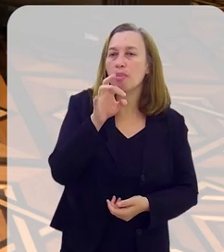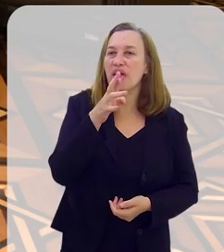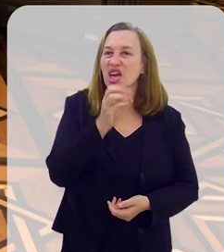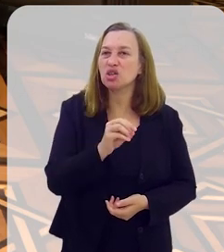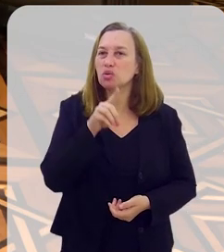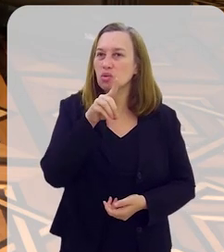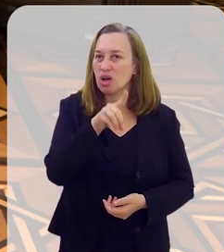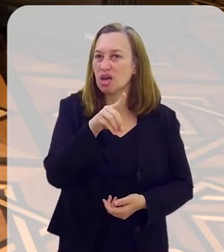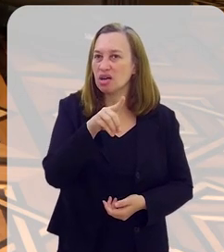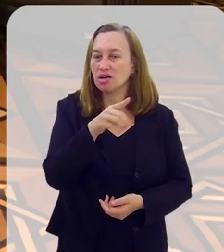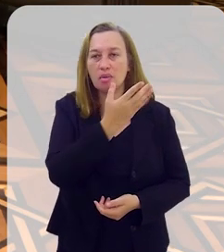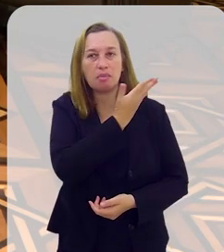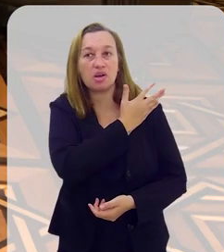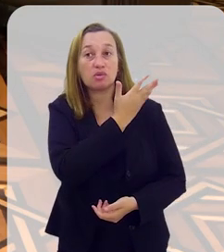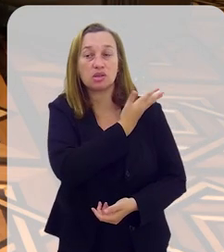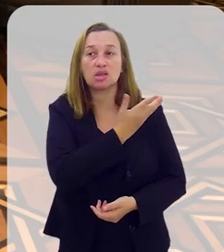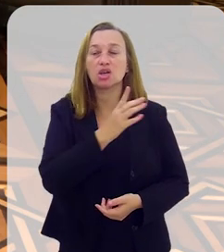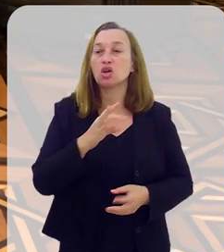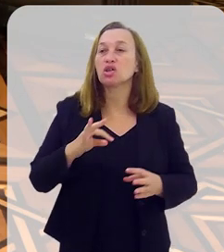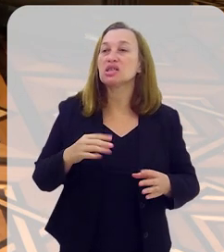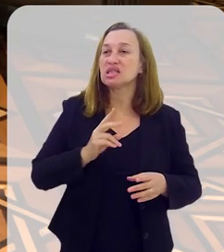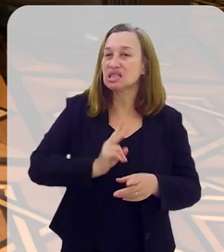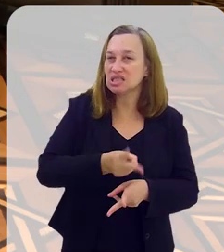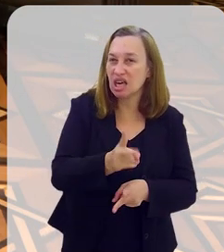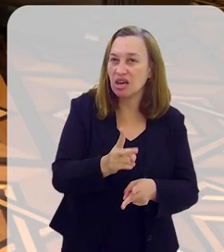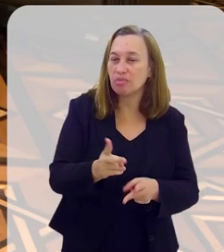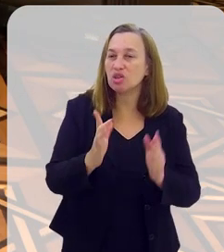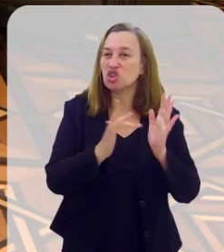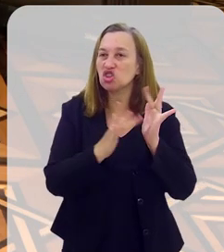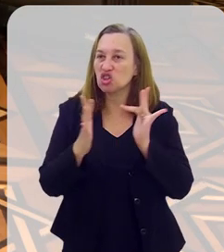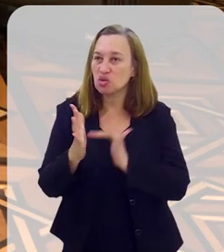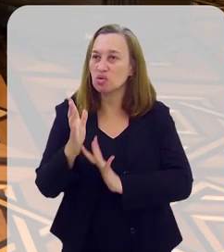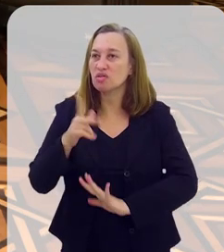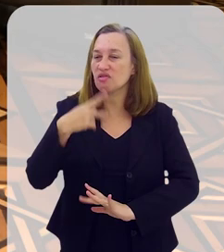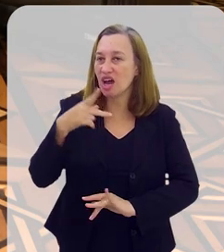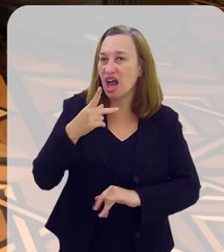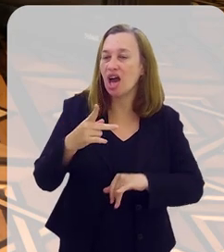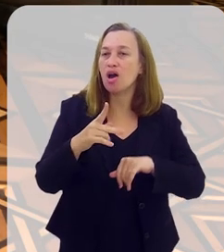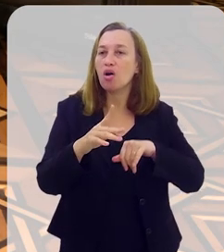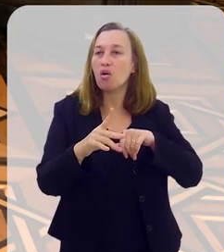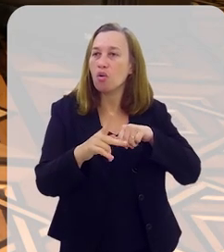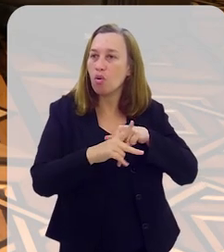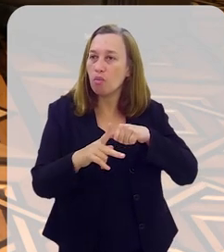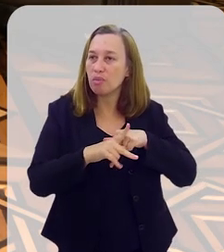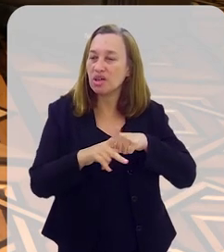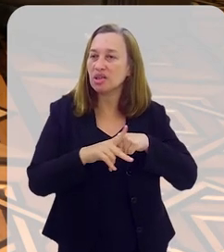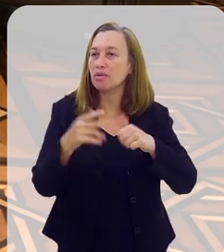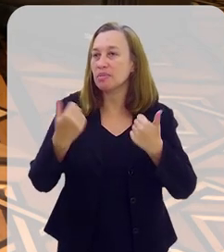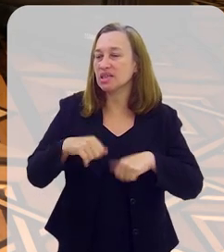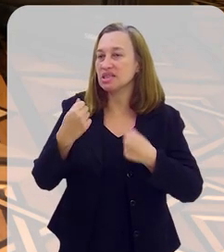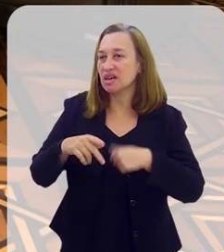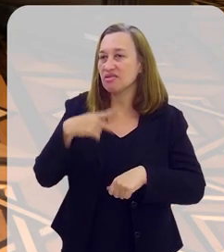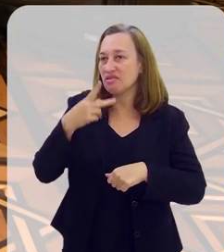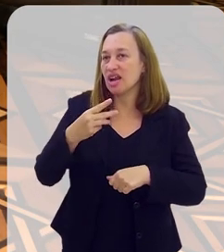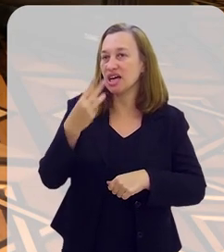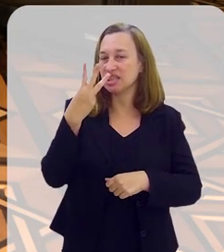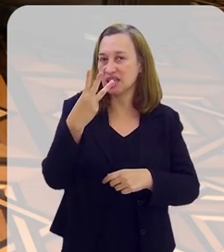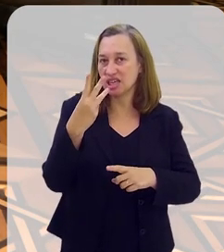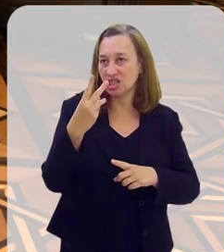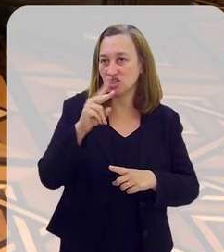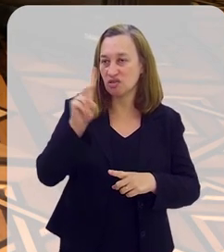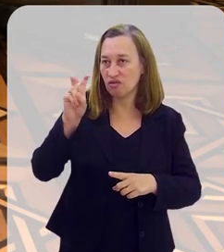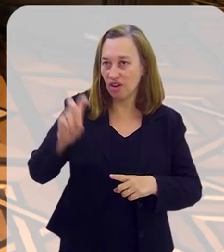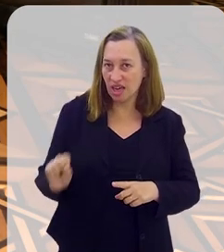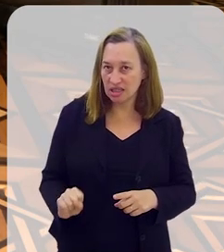era um cara preconceituoso tanto é que todas as vezes que Jesus queria falar com Pedro ele tinha que usar o argumento de falar três